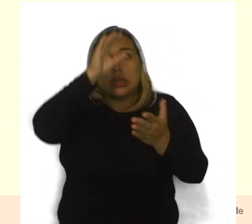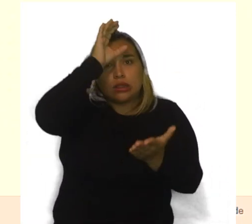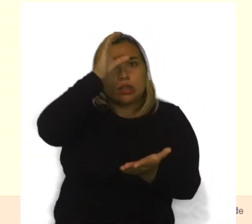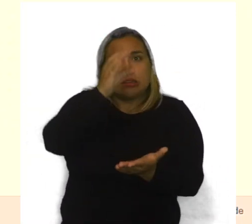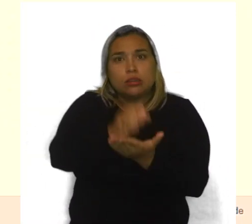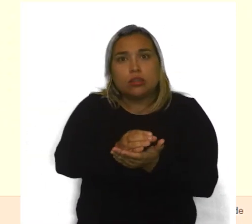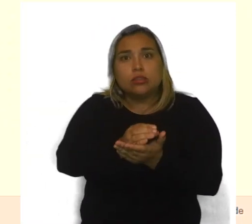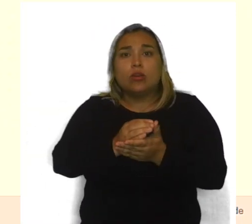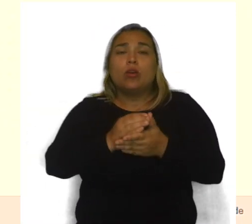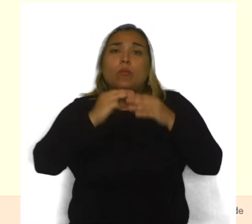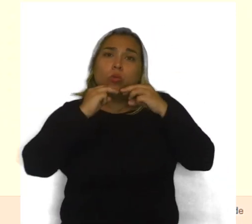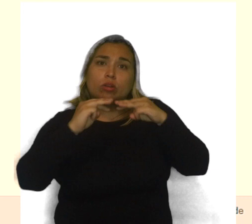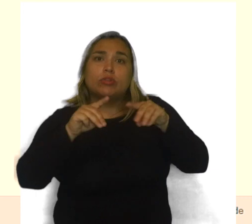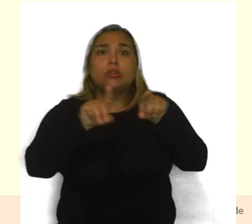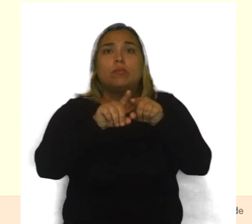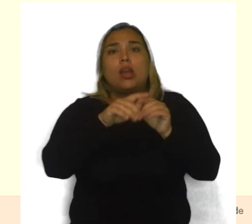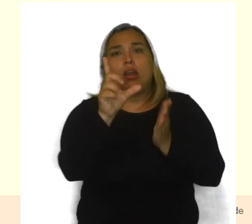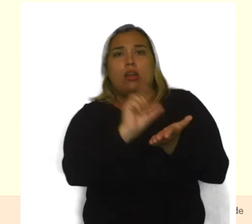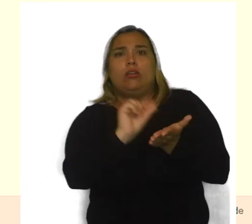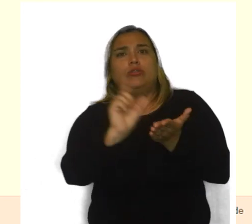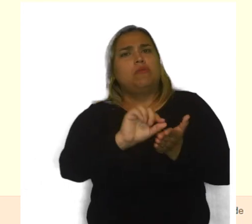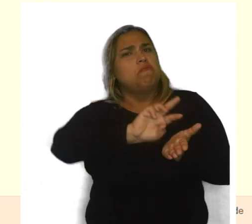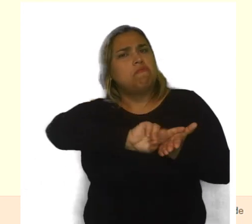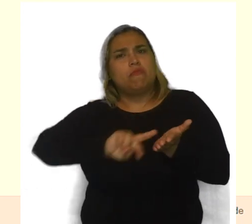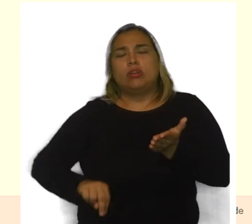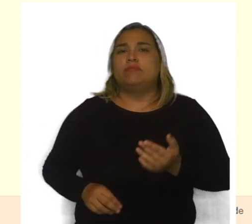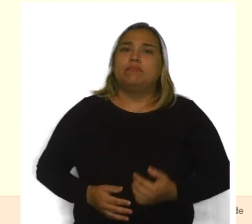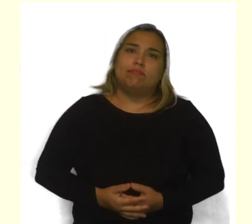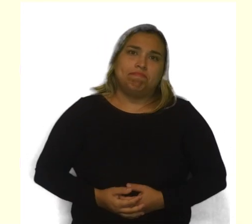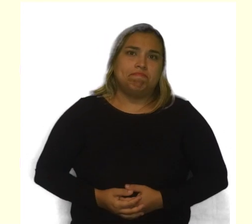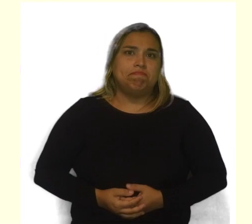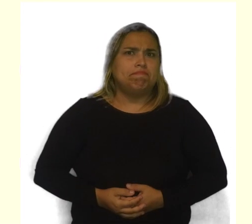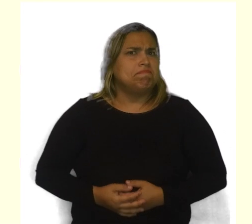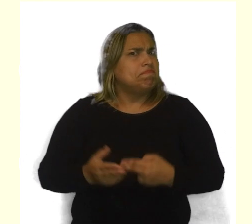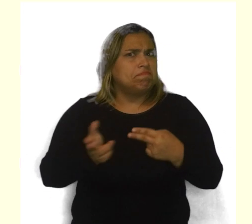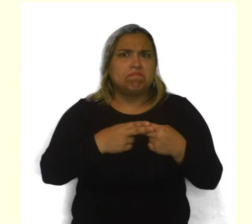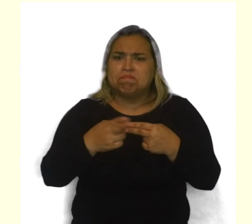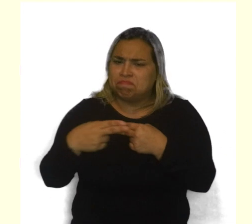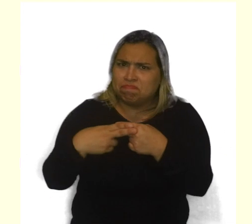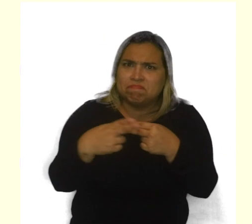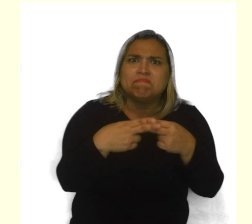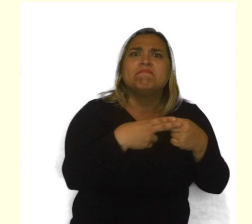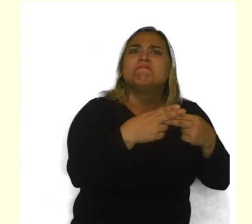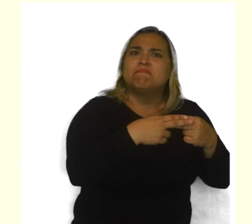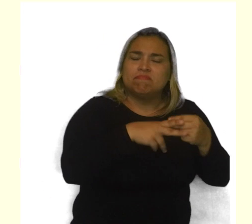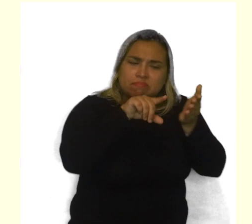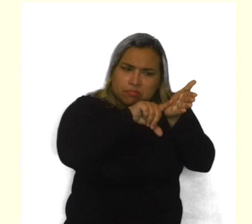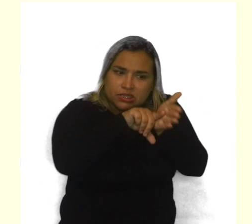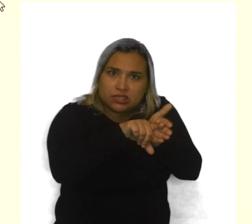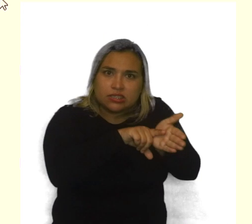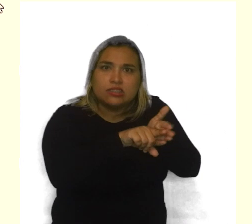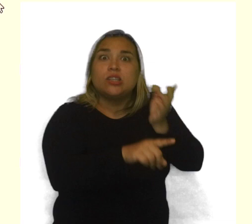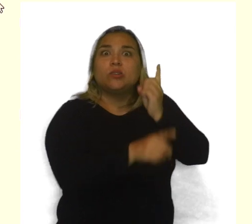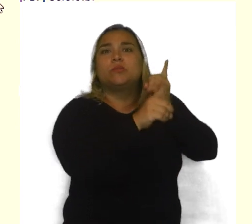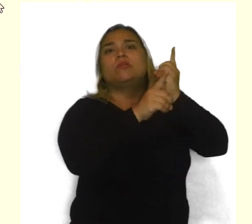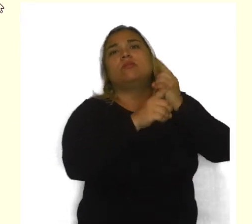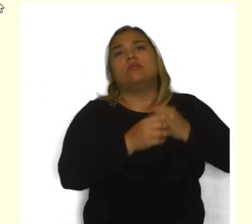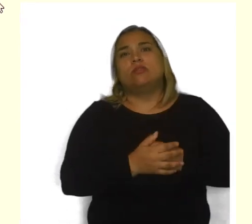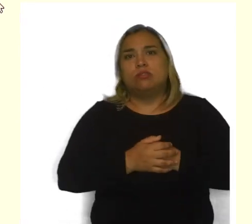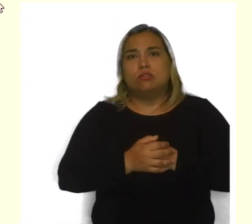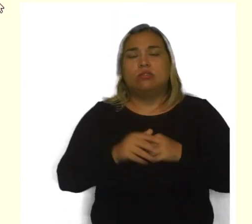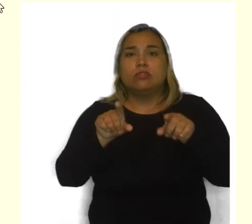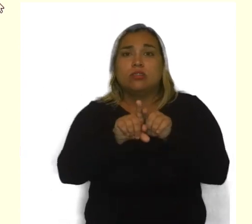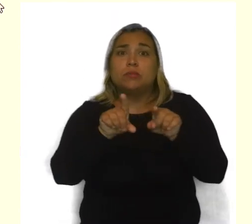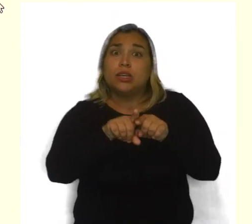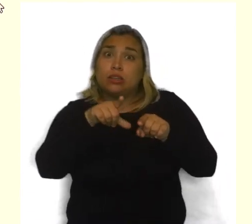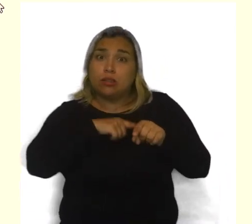artigos científicos, entre outros. Essa é uma ferramenta muito útil para encontrar as pesquisas recentes, assim como